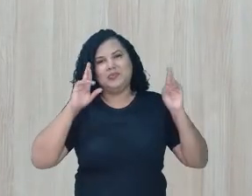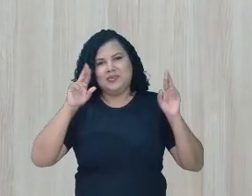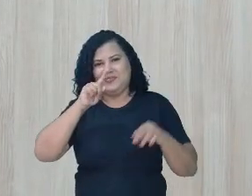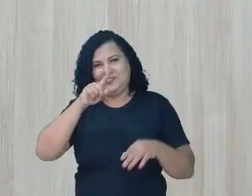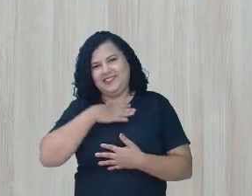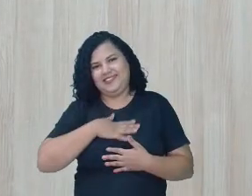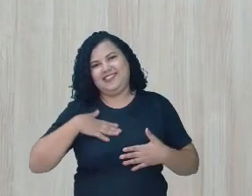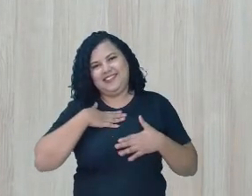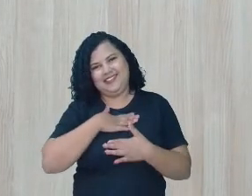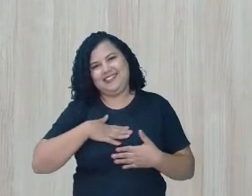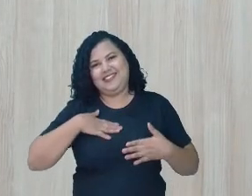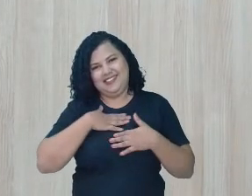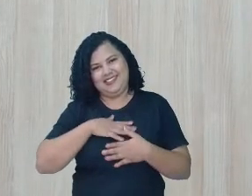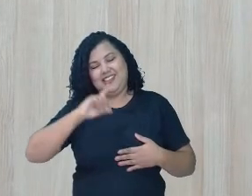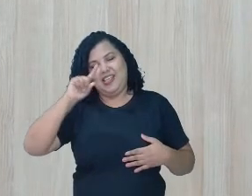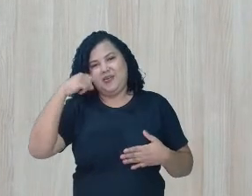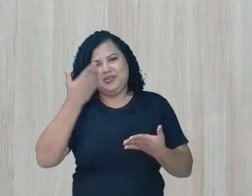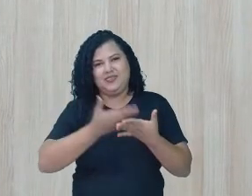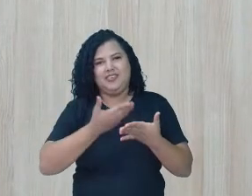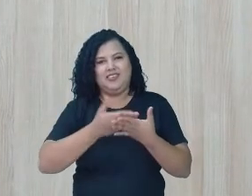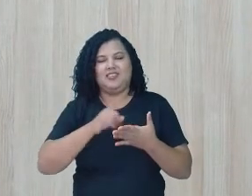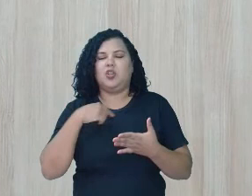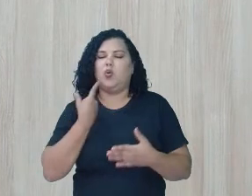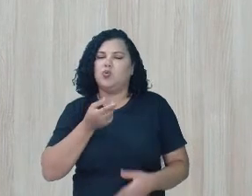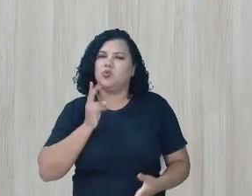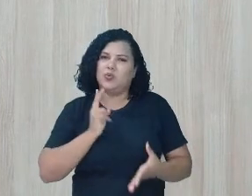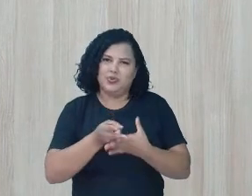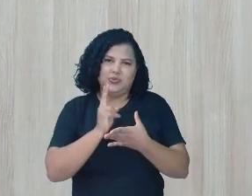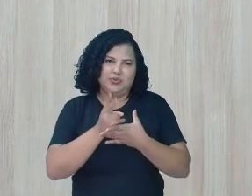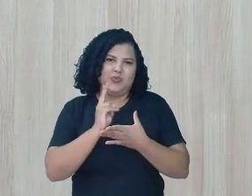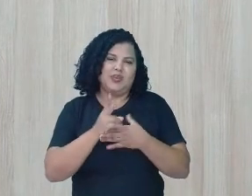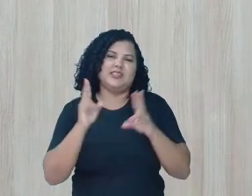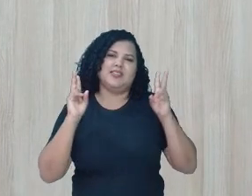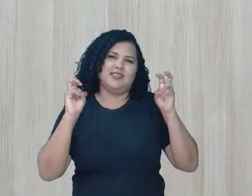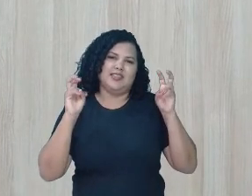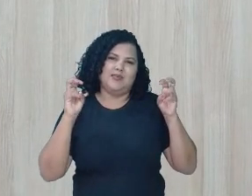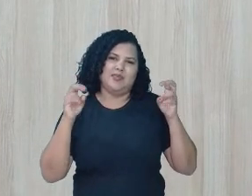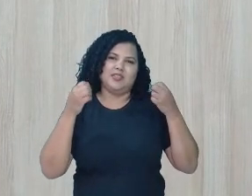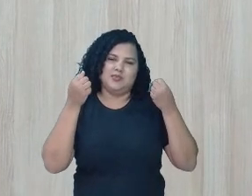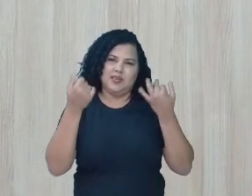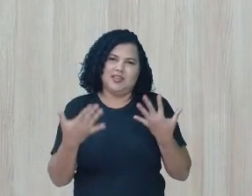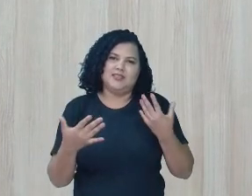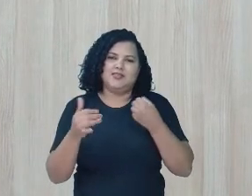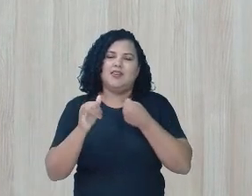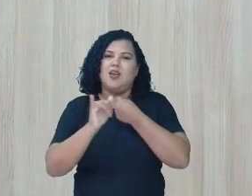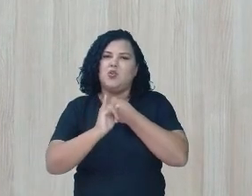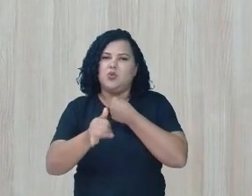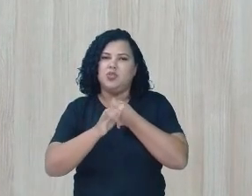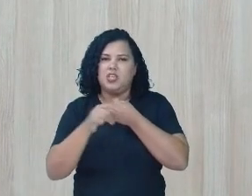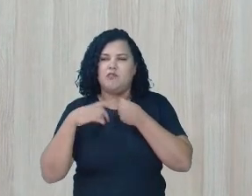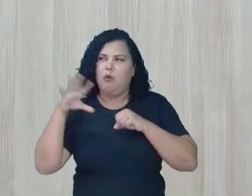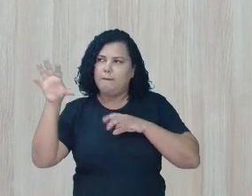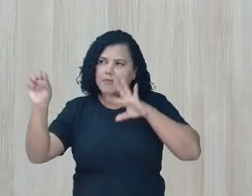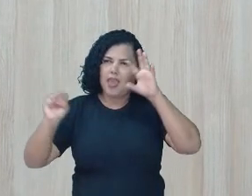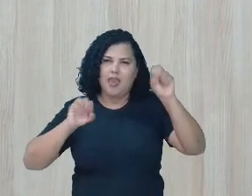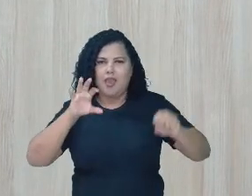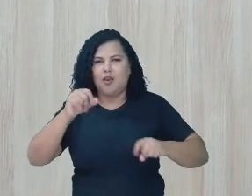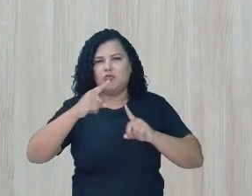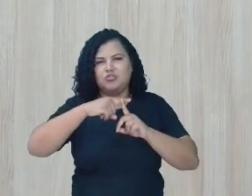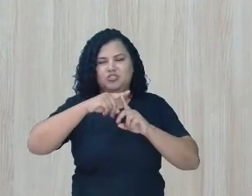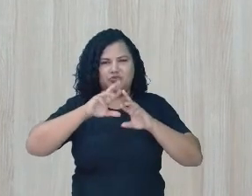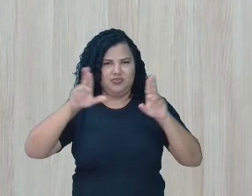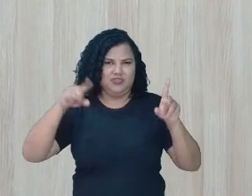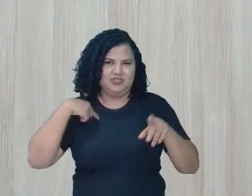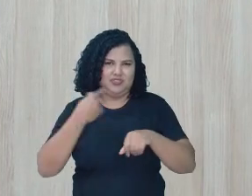tenham gostado. Na próxima aula a gente continua falando sobre a crônica e eu vou pegar os diferentes tipos para a